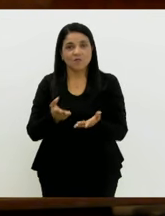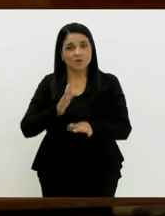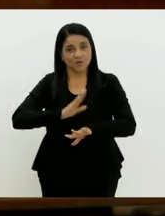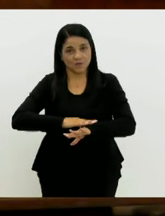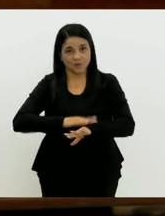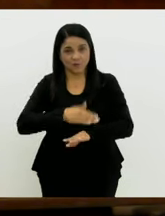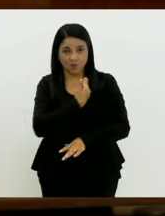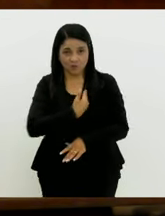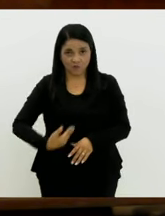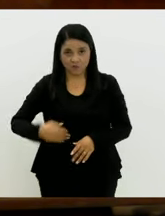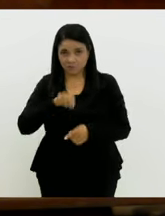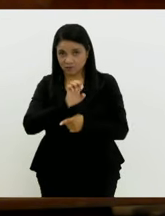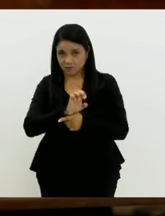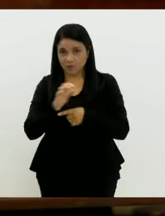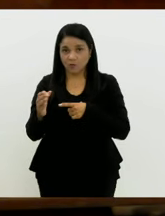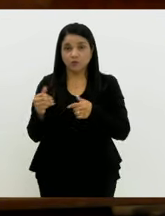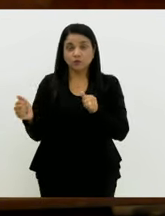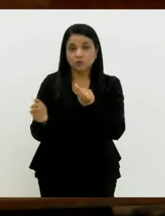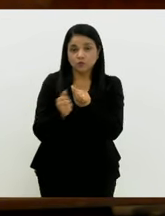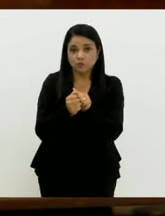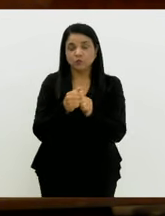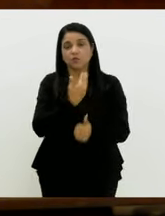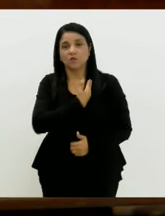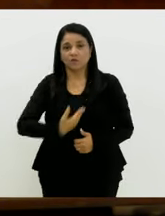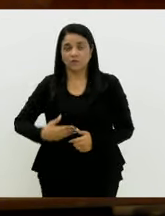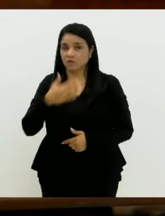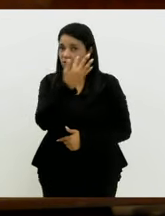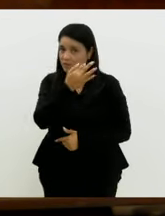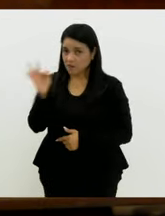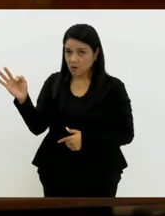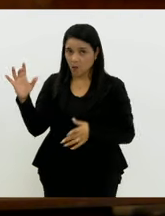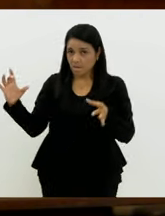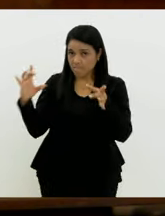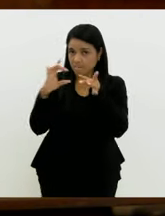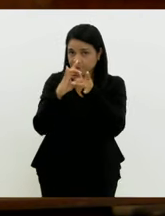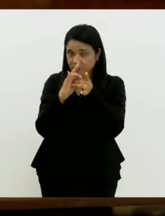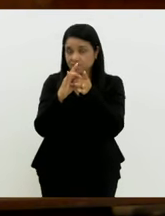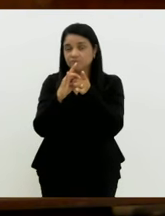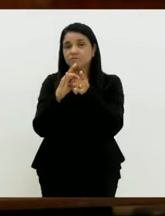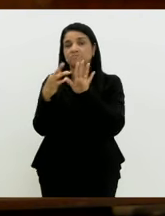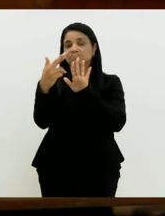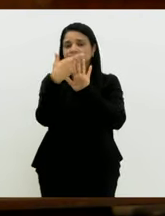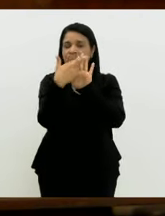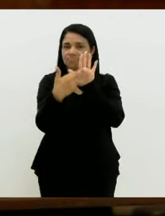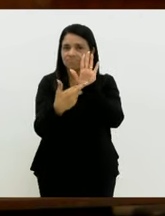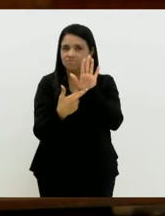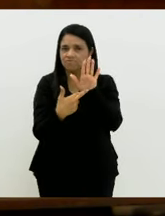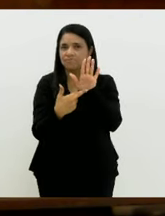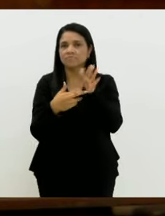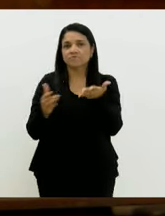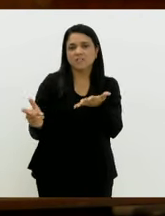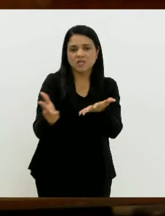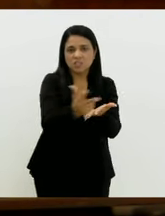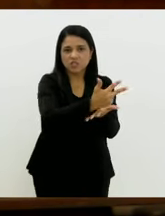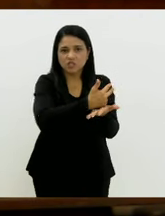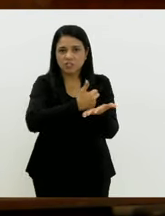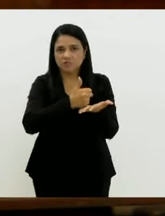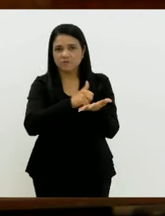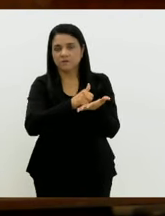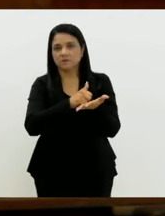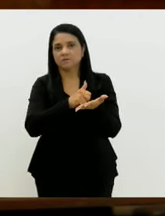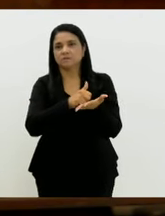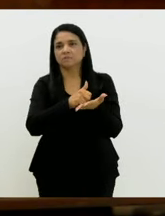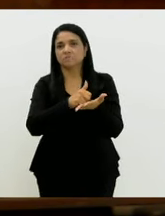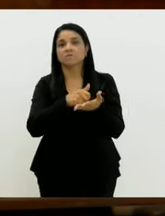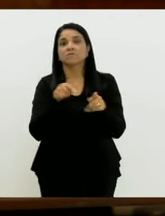estadual busca, junto com o governo federal, atualizar as regras do regime de recuperação fiscal e a revisão